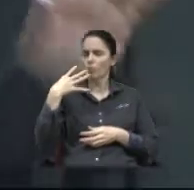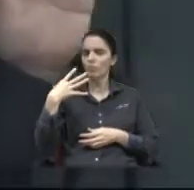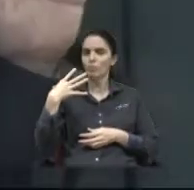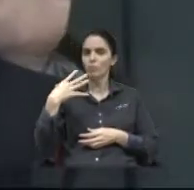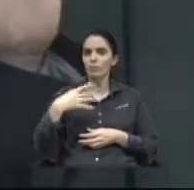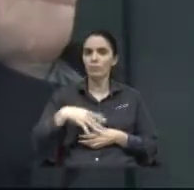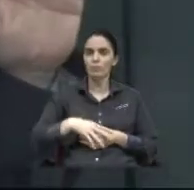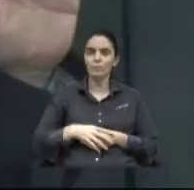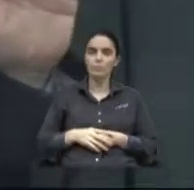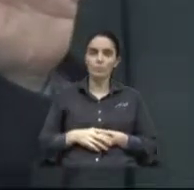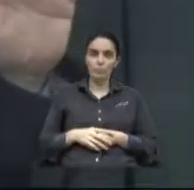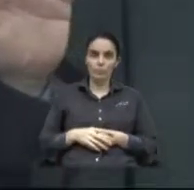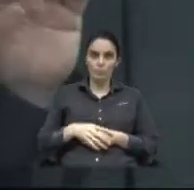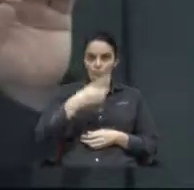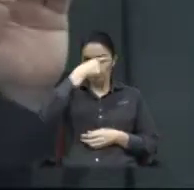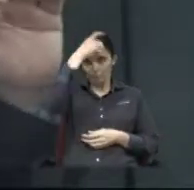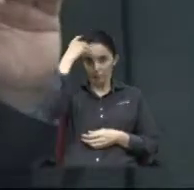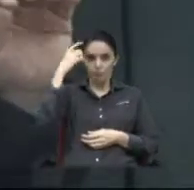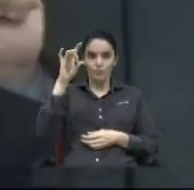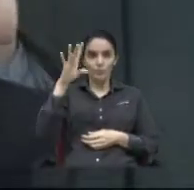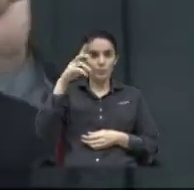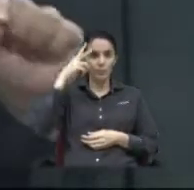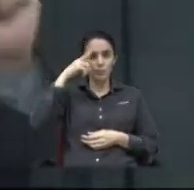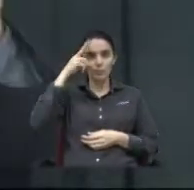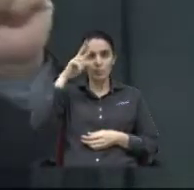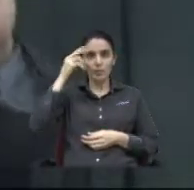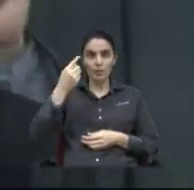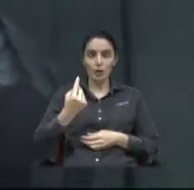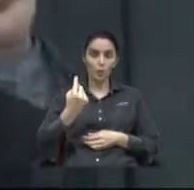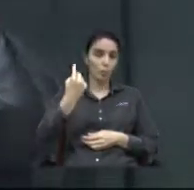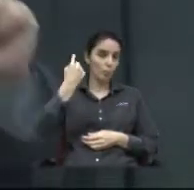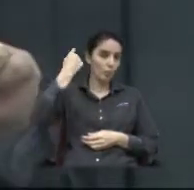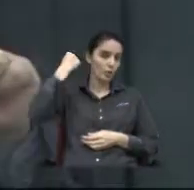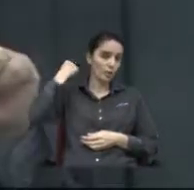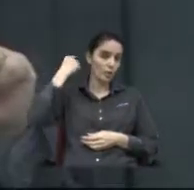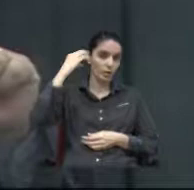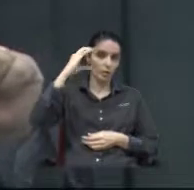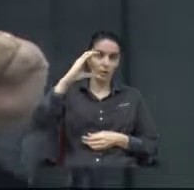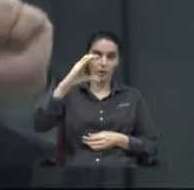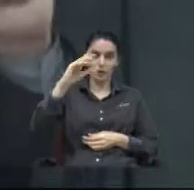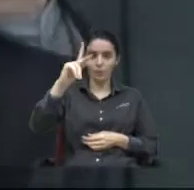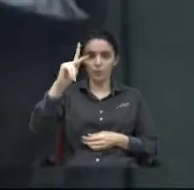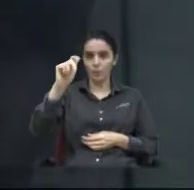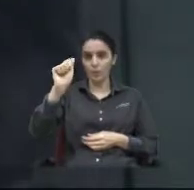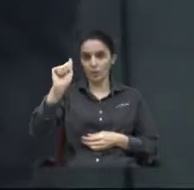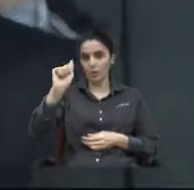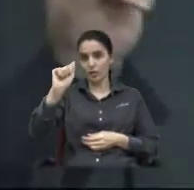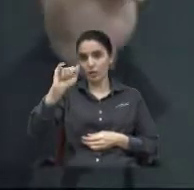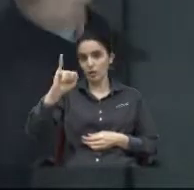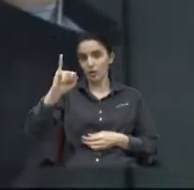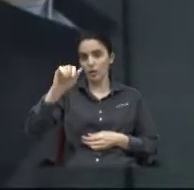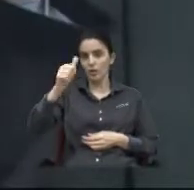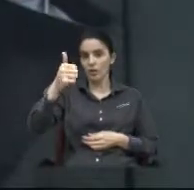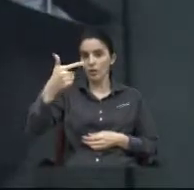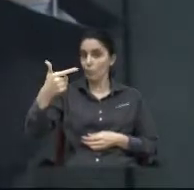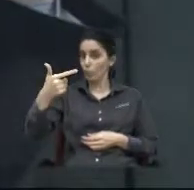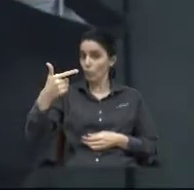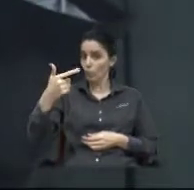instalado na cidade cp 12 quando nós começamos